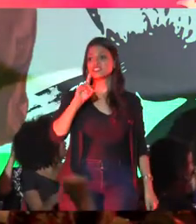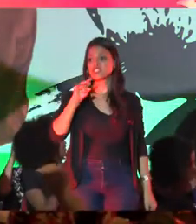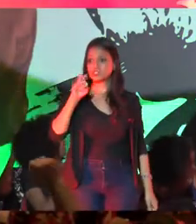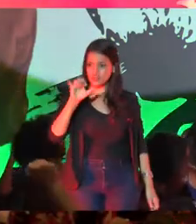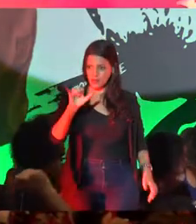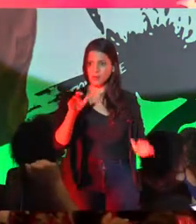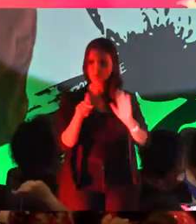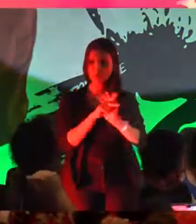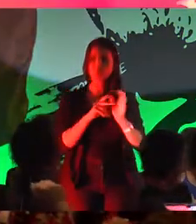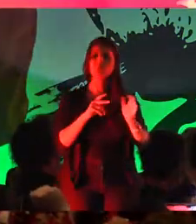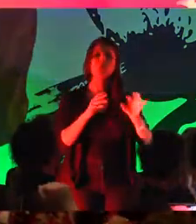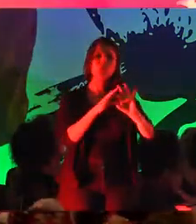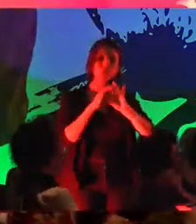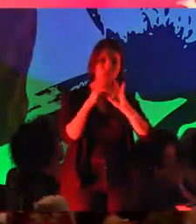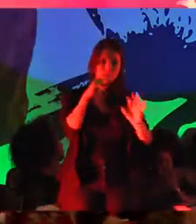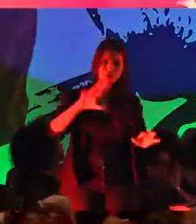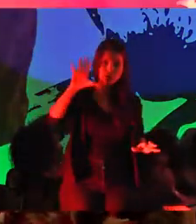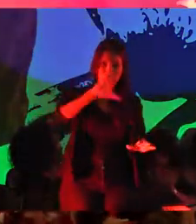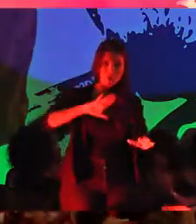Moradia.